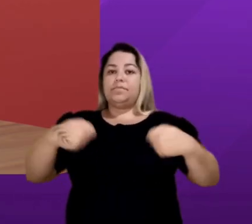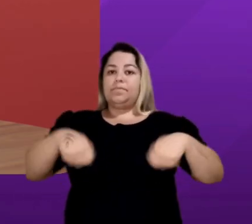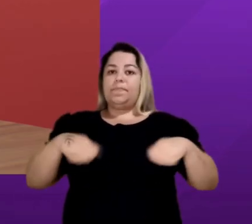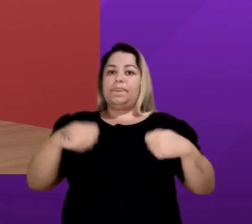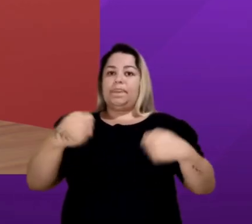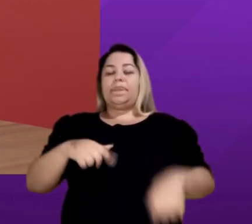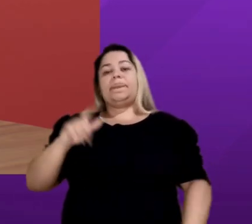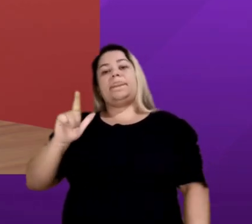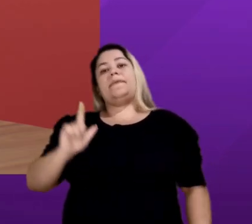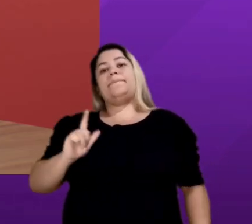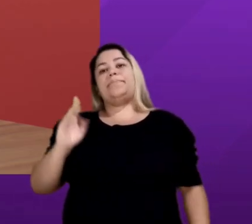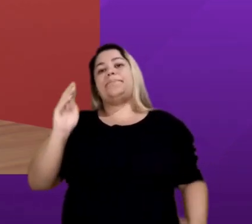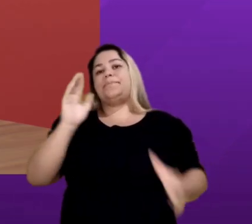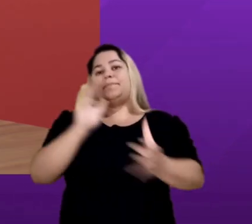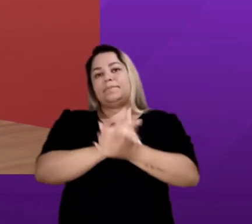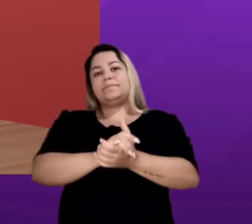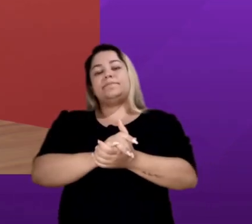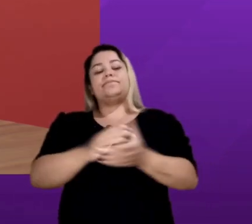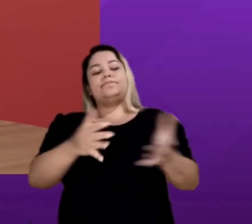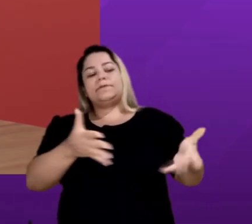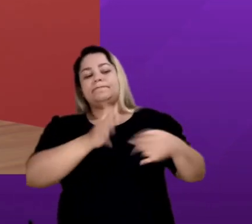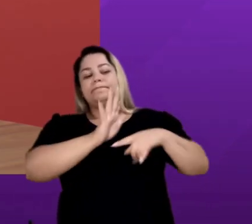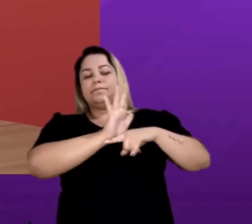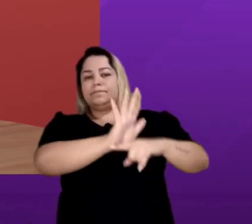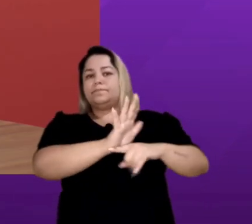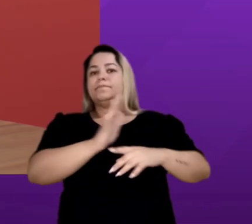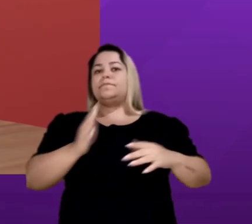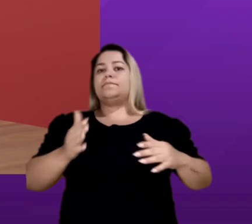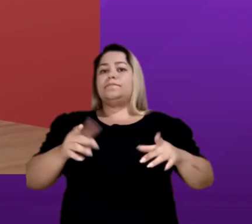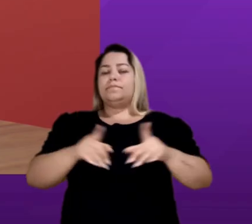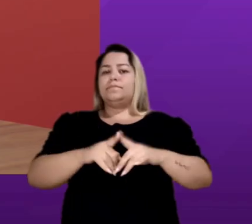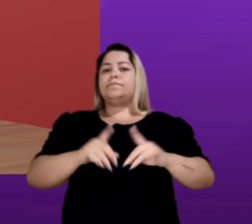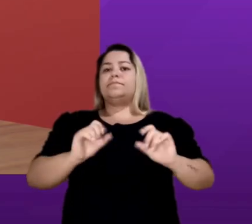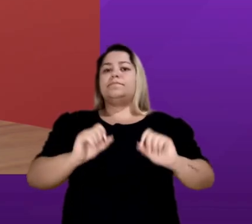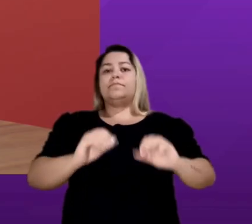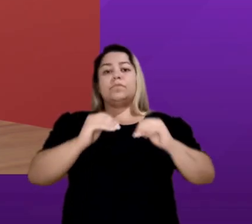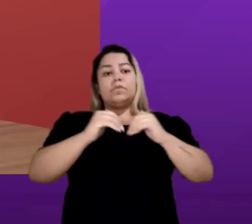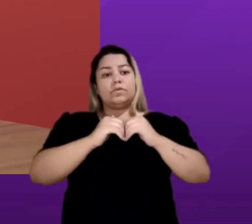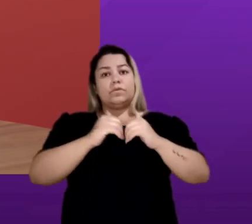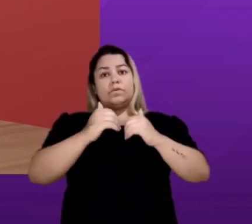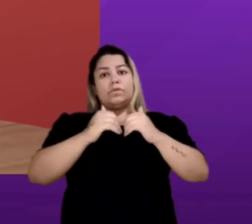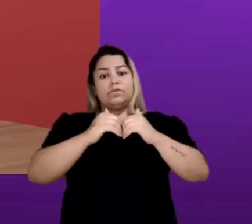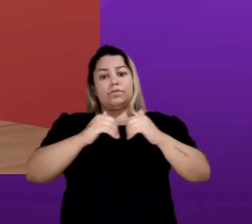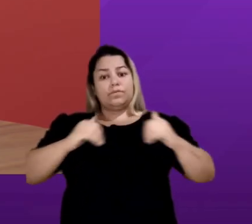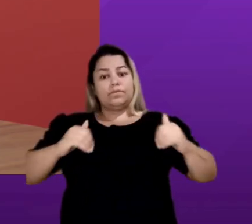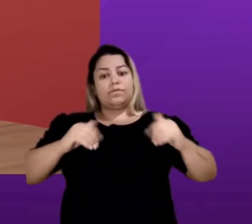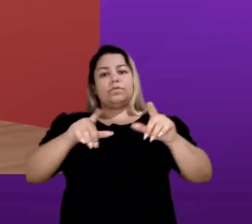companheiro muito ativo e que dividia essas atividades comigo. Então,